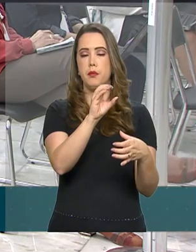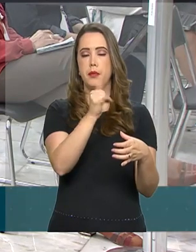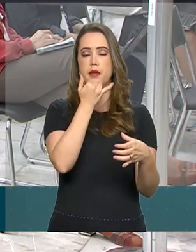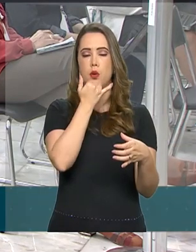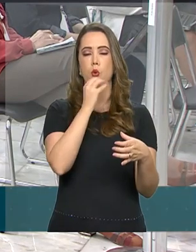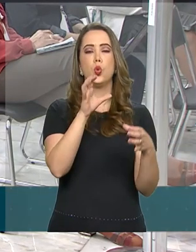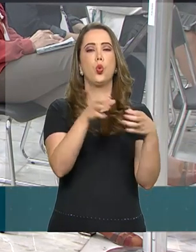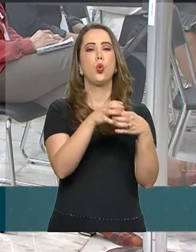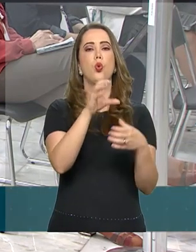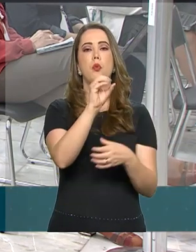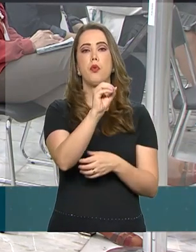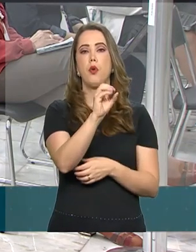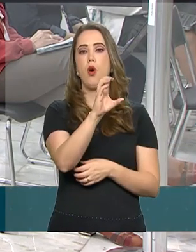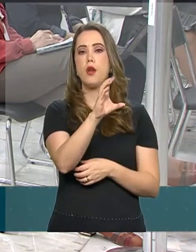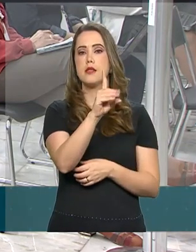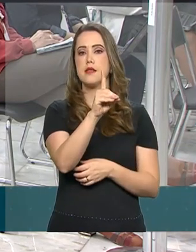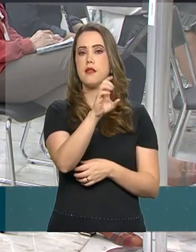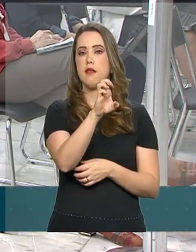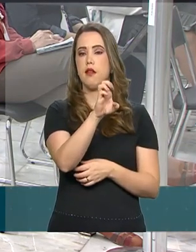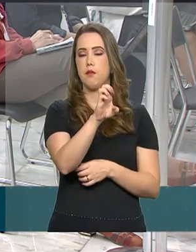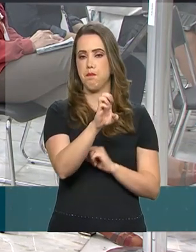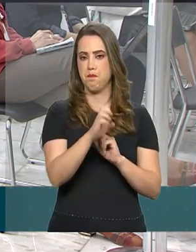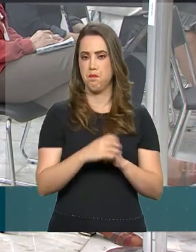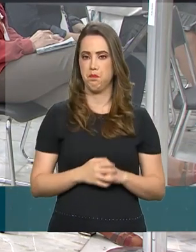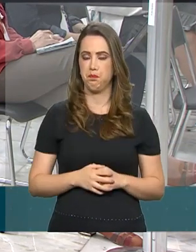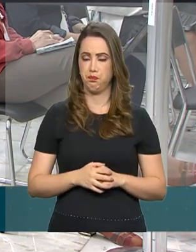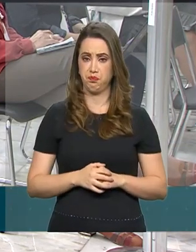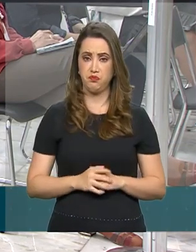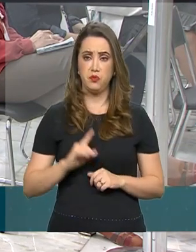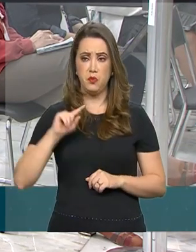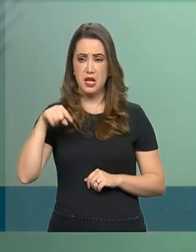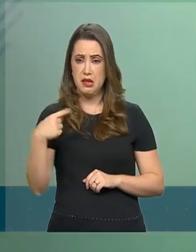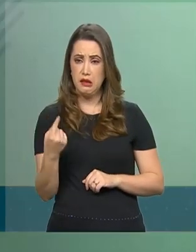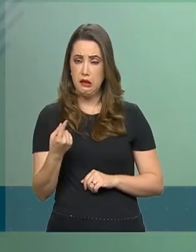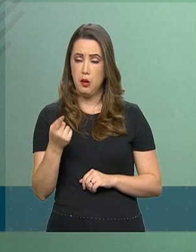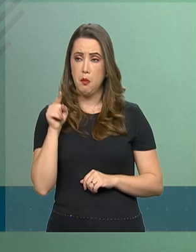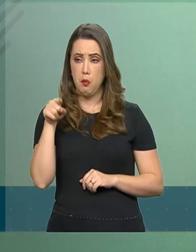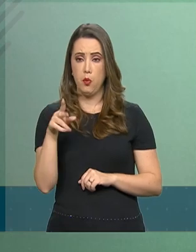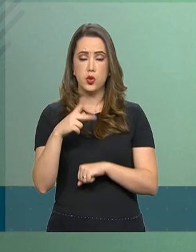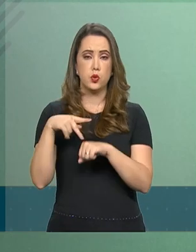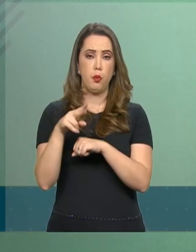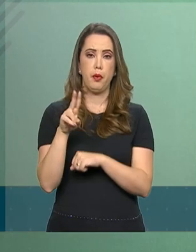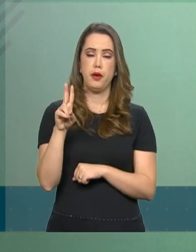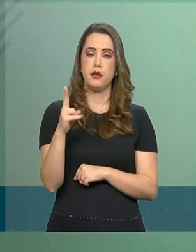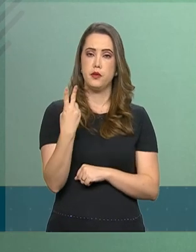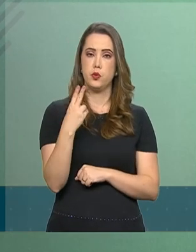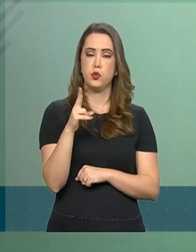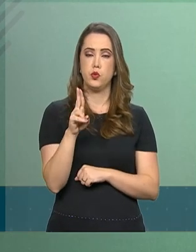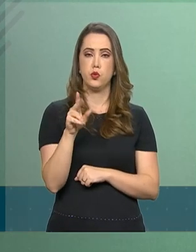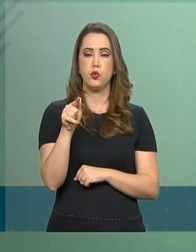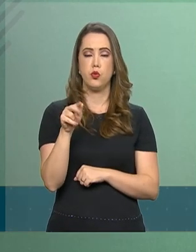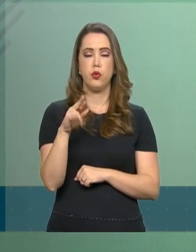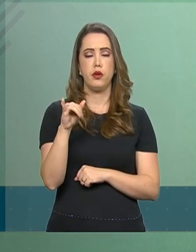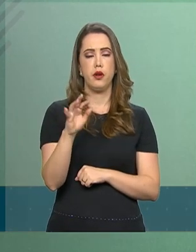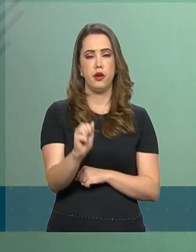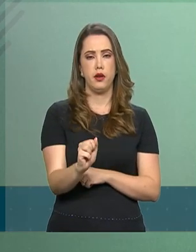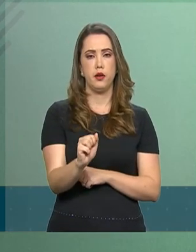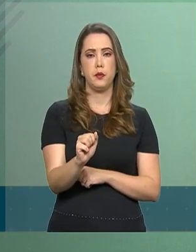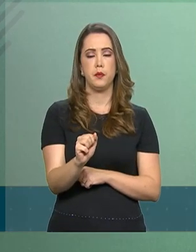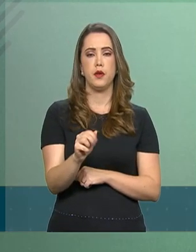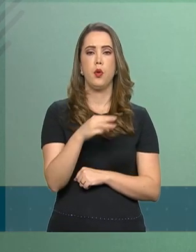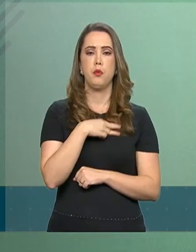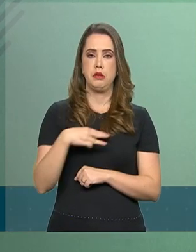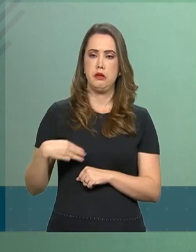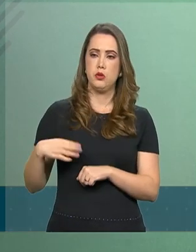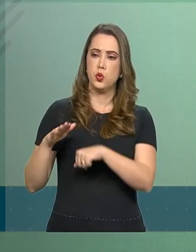na hungria o ministro tratou com o ministro das relações exteriores e da